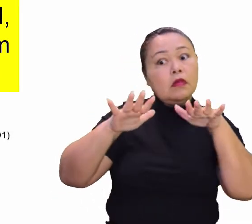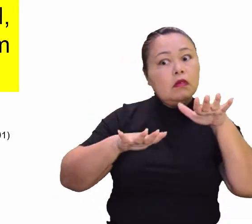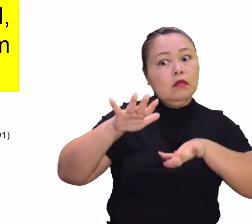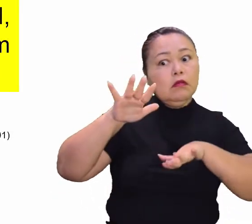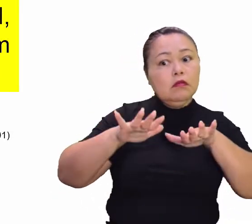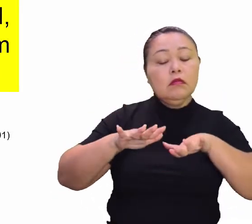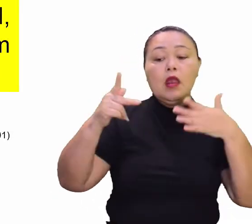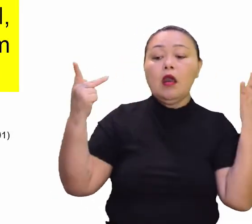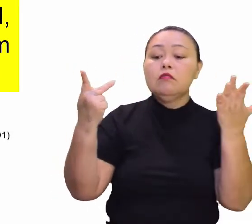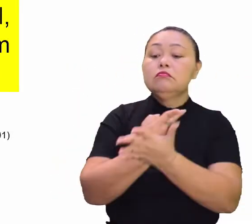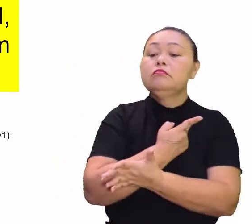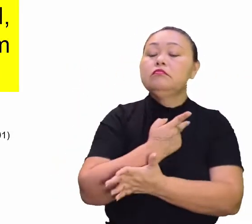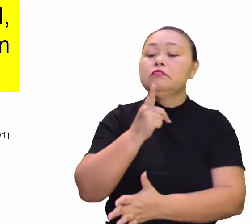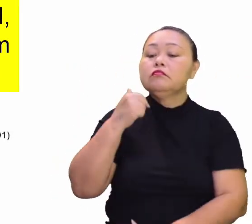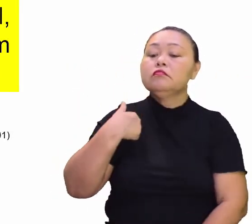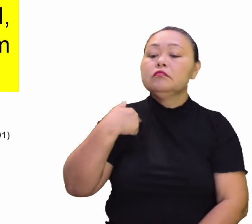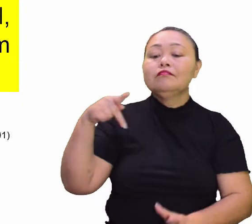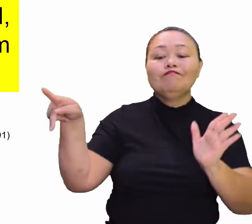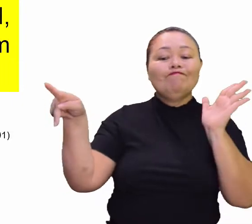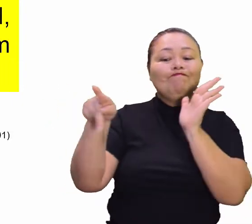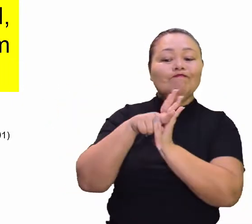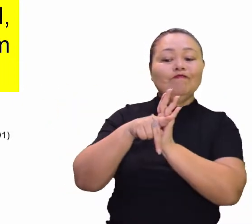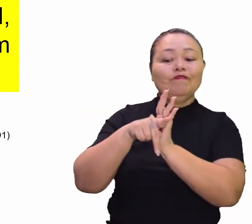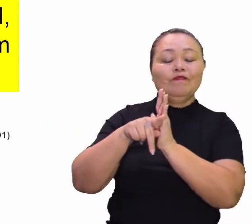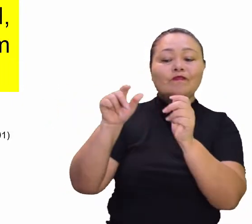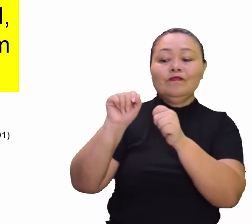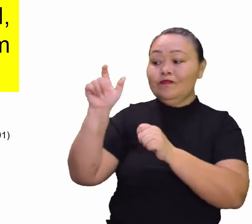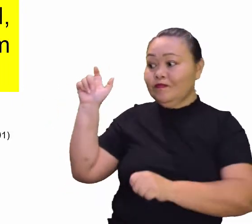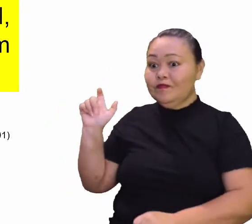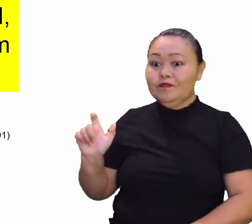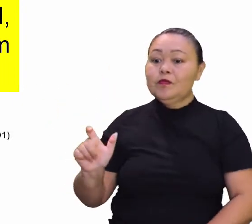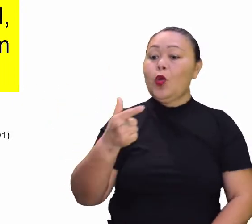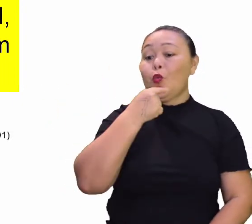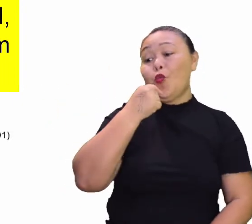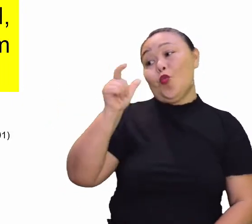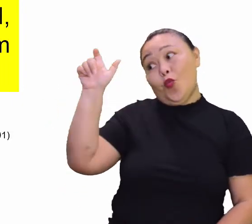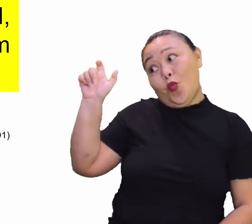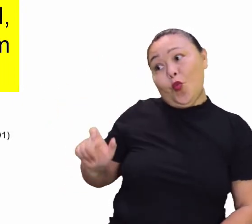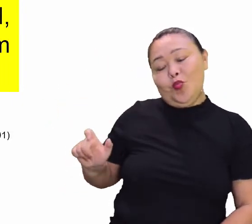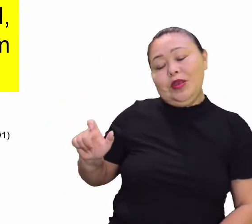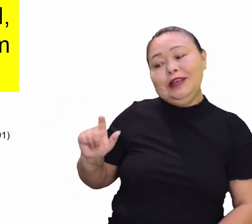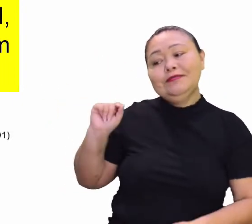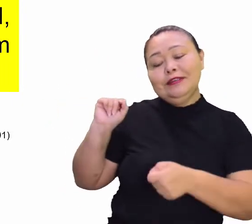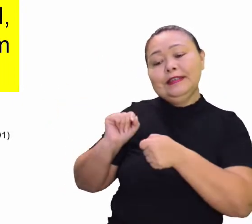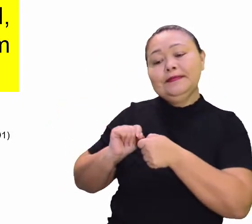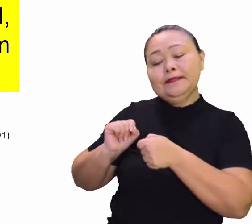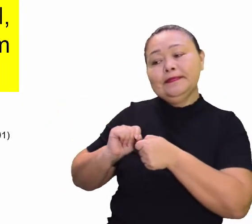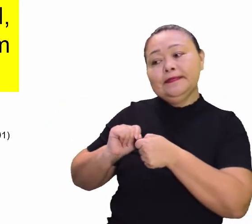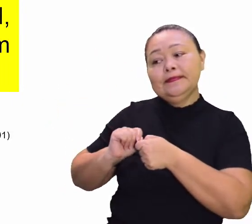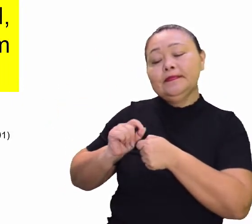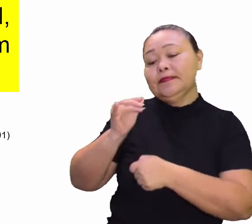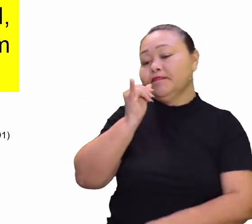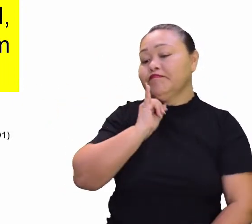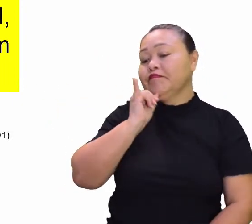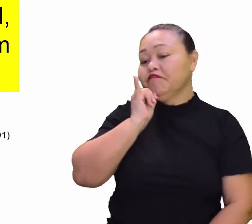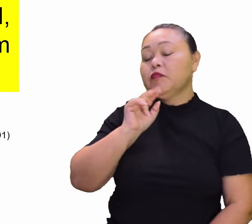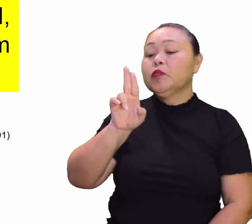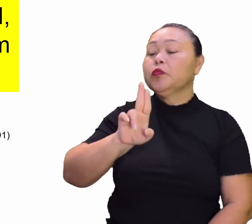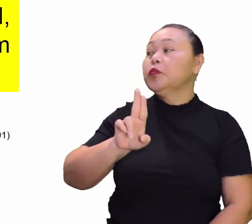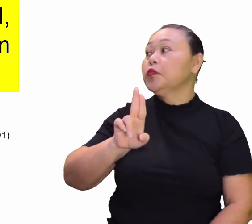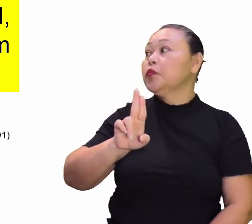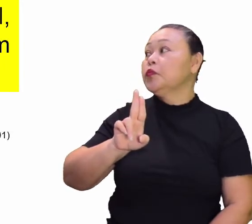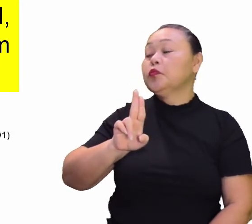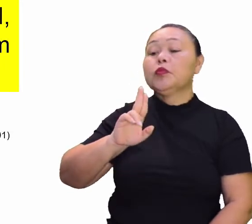vezes causado pela própria ação antrópica. Exatamente. Por exemplo,